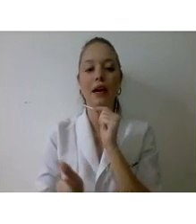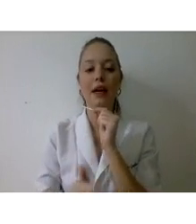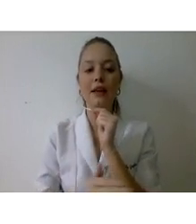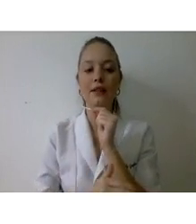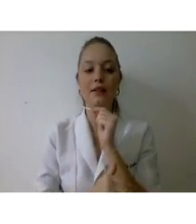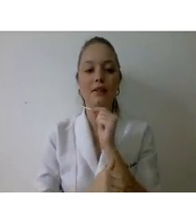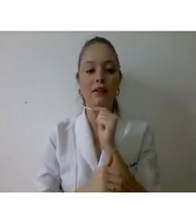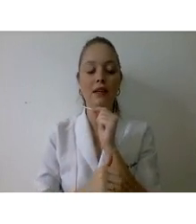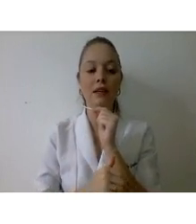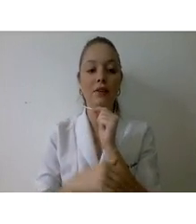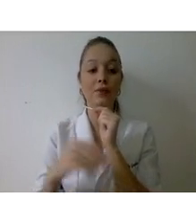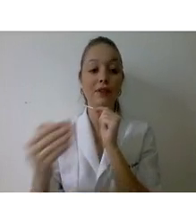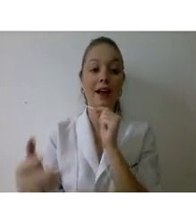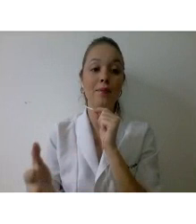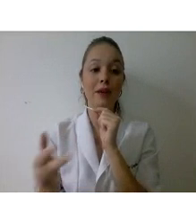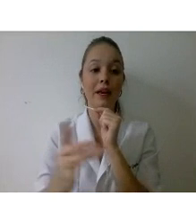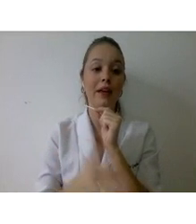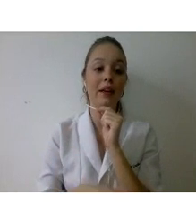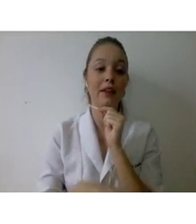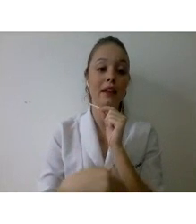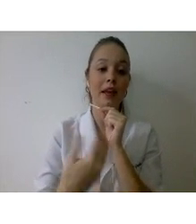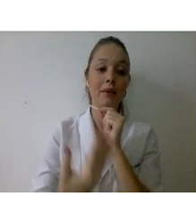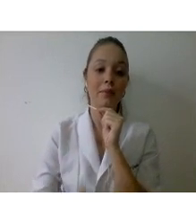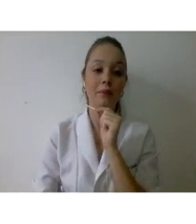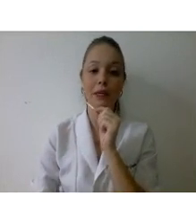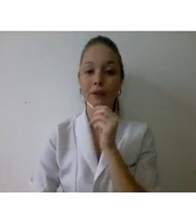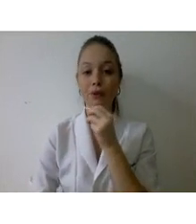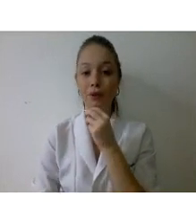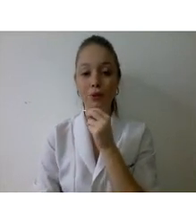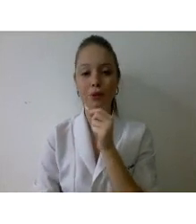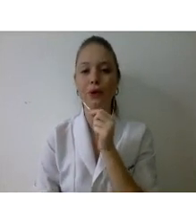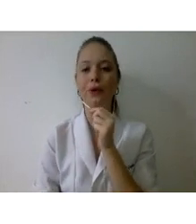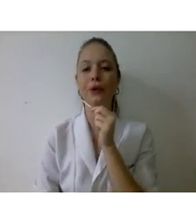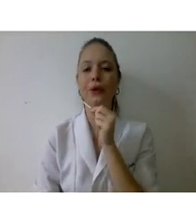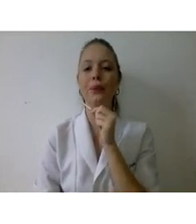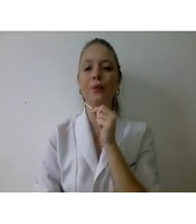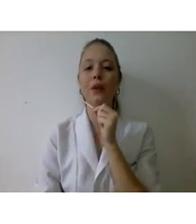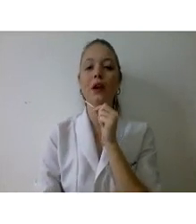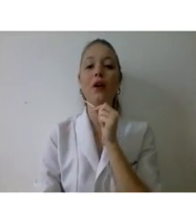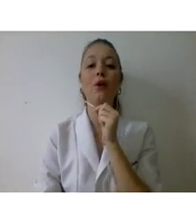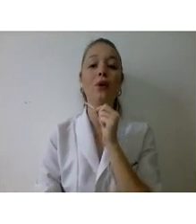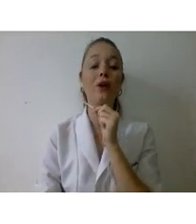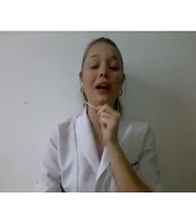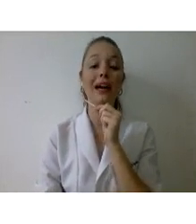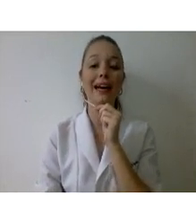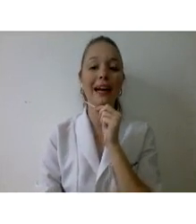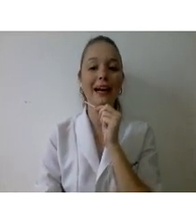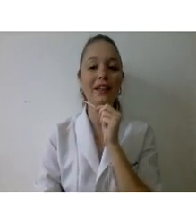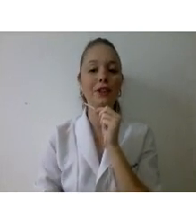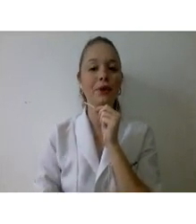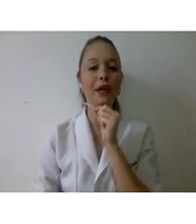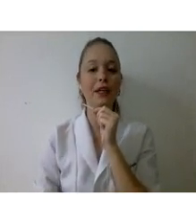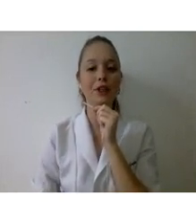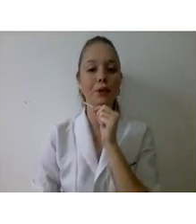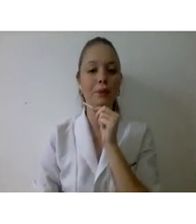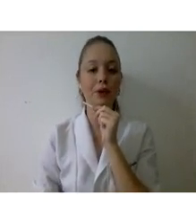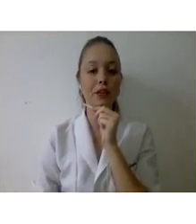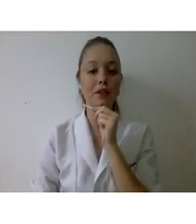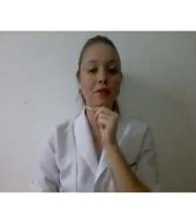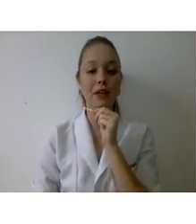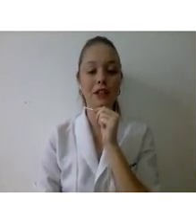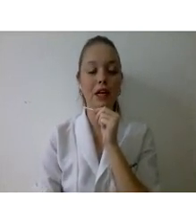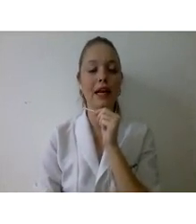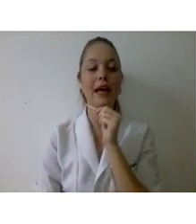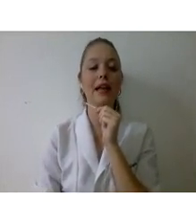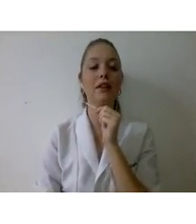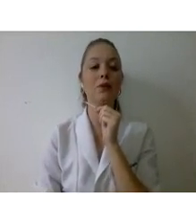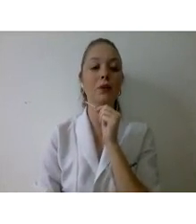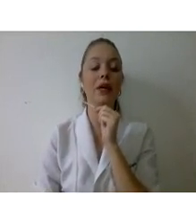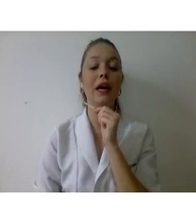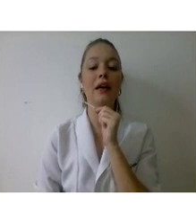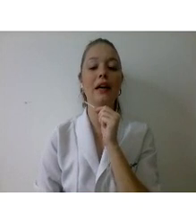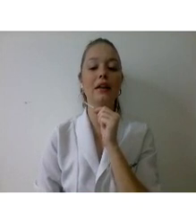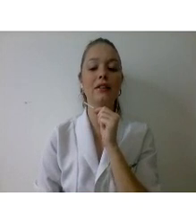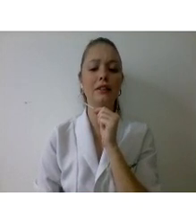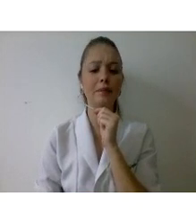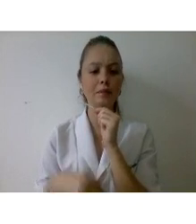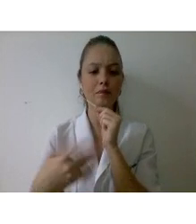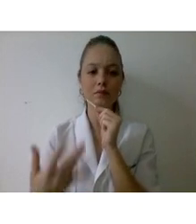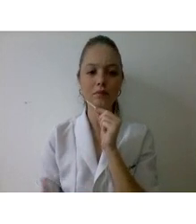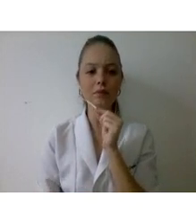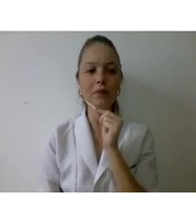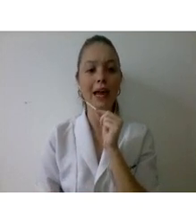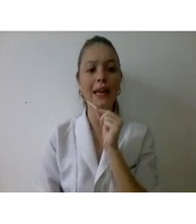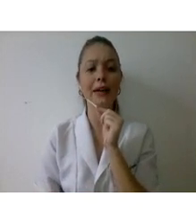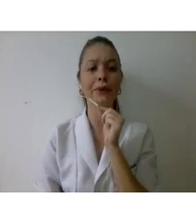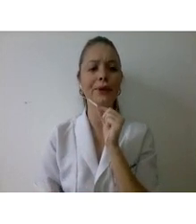nos locais e não sabe que ali tem perigo de choque. Colocar grade ou rede de proteção nas janelas, porque a